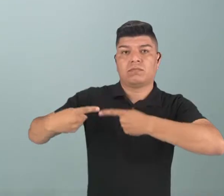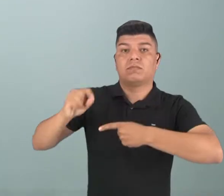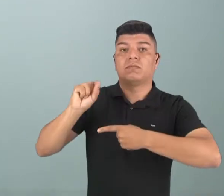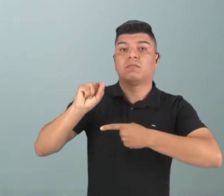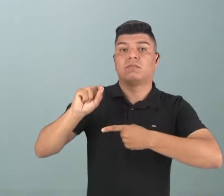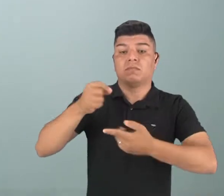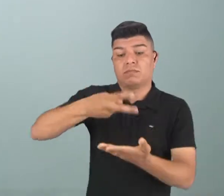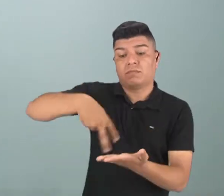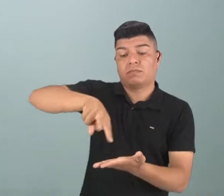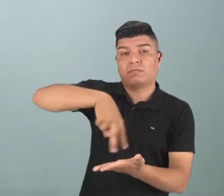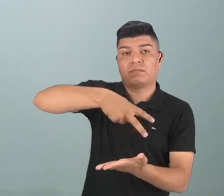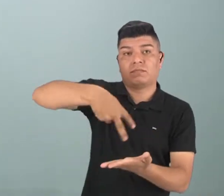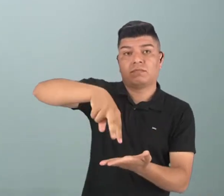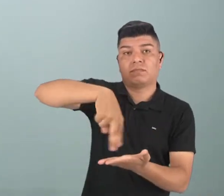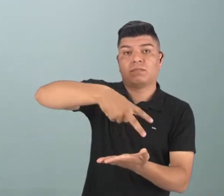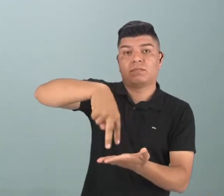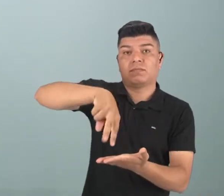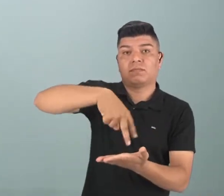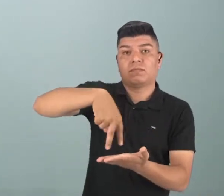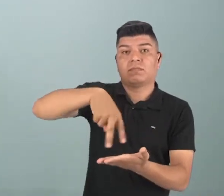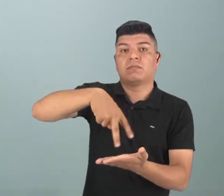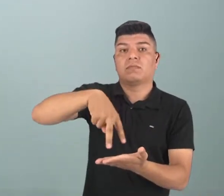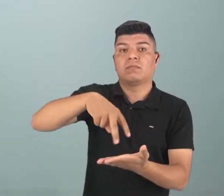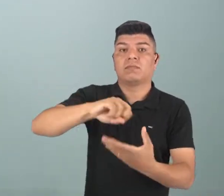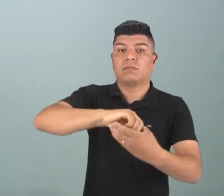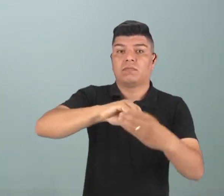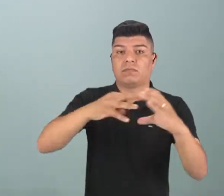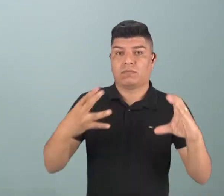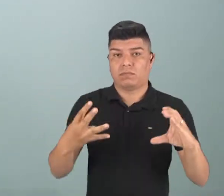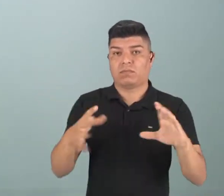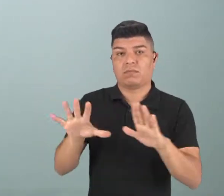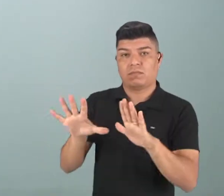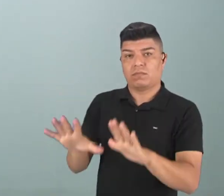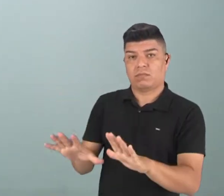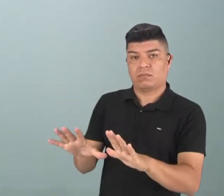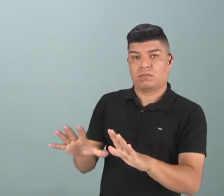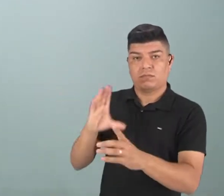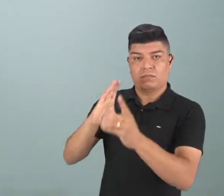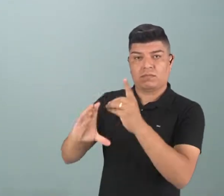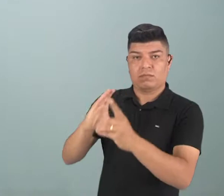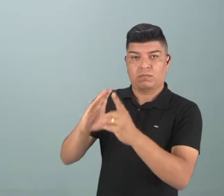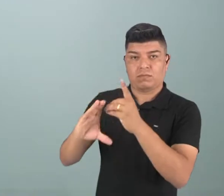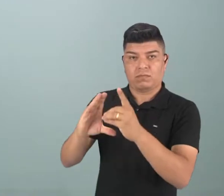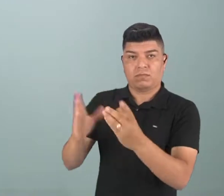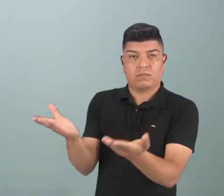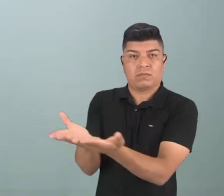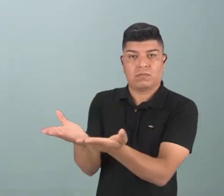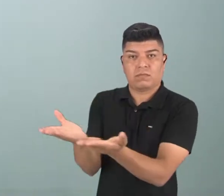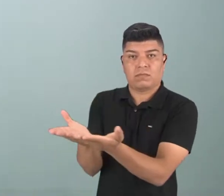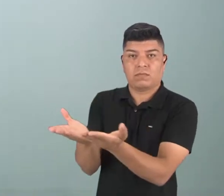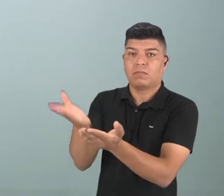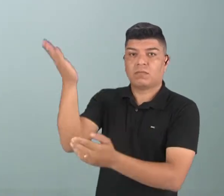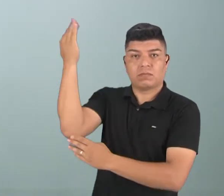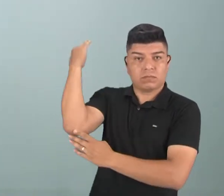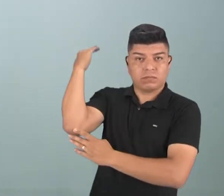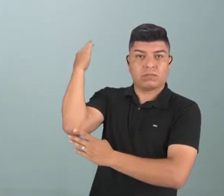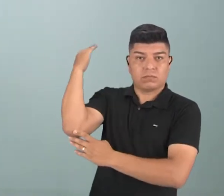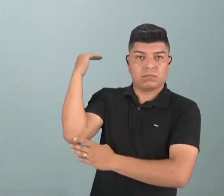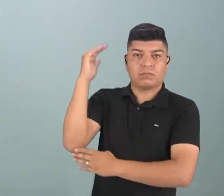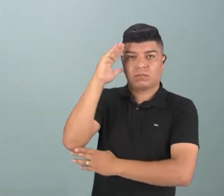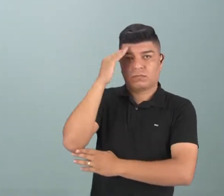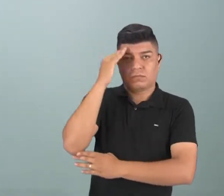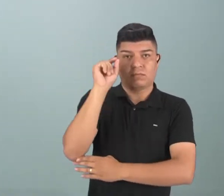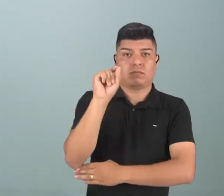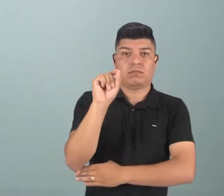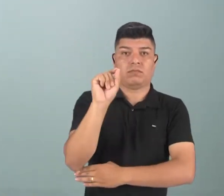a dança, gente, vai deixar um pouquinho da característica ritualística. Para os cristãos daquela época, eles